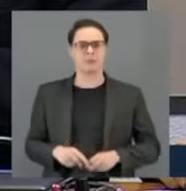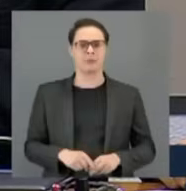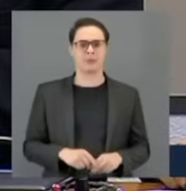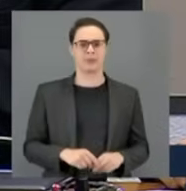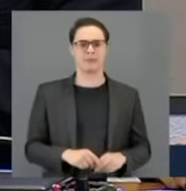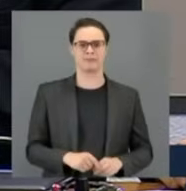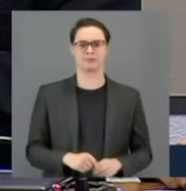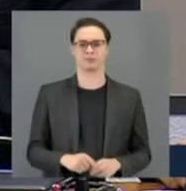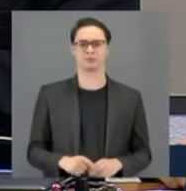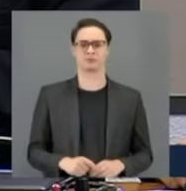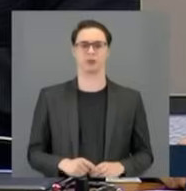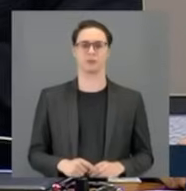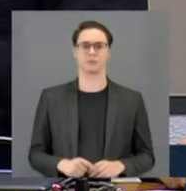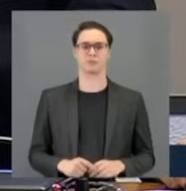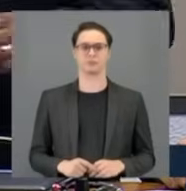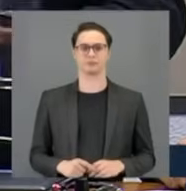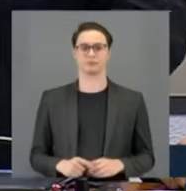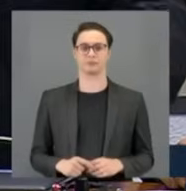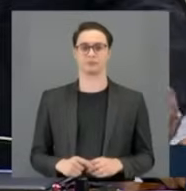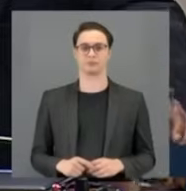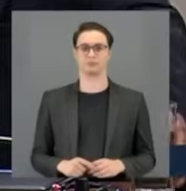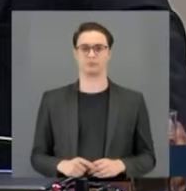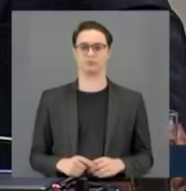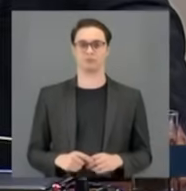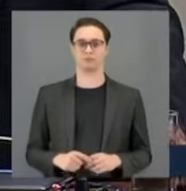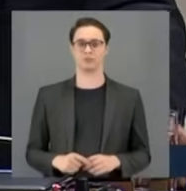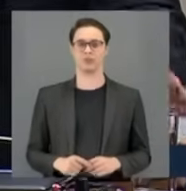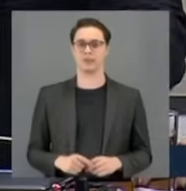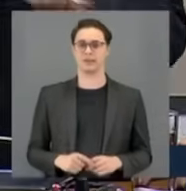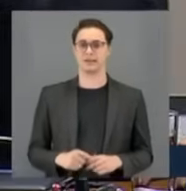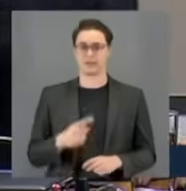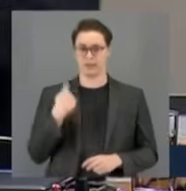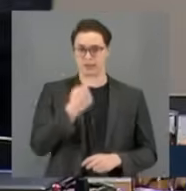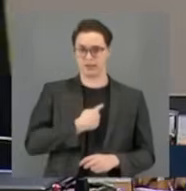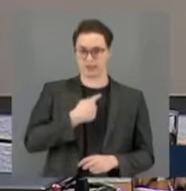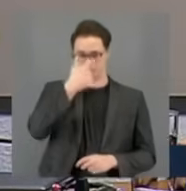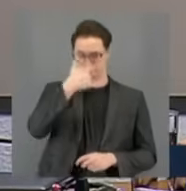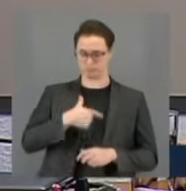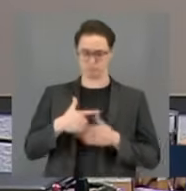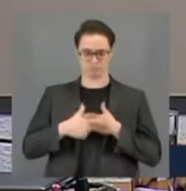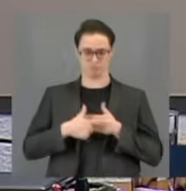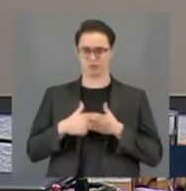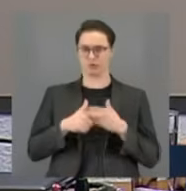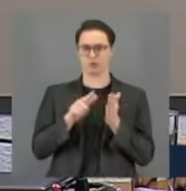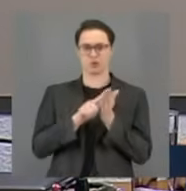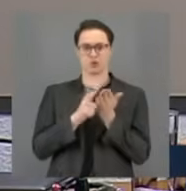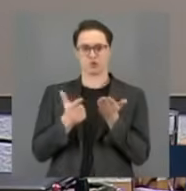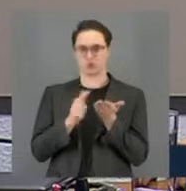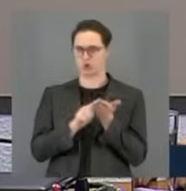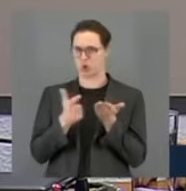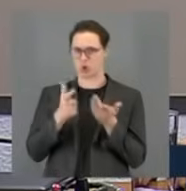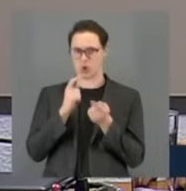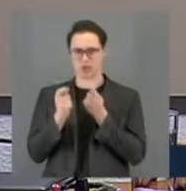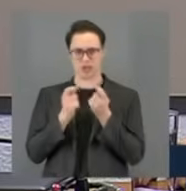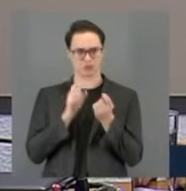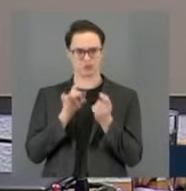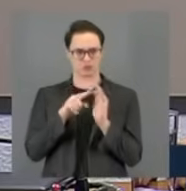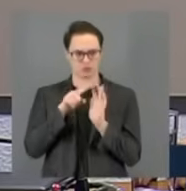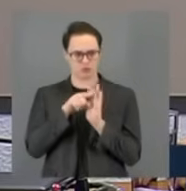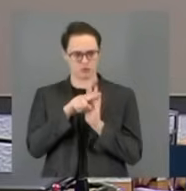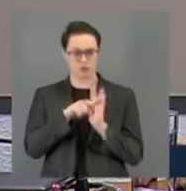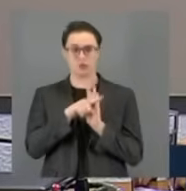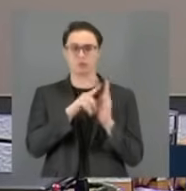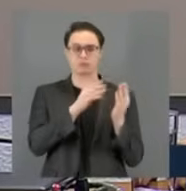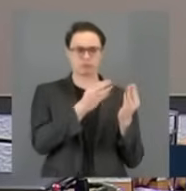Além disso, nós somos apenas jornalistas cumprindo o nosso ofício de contar